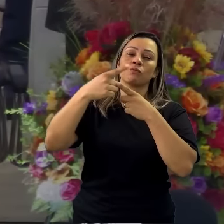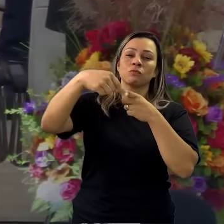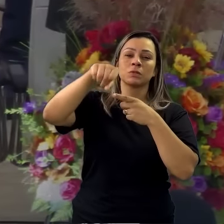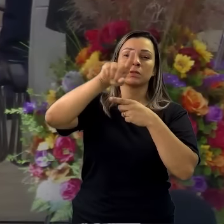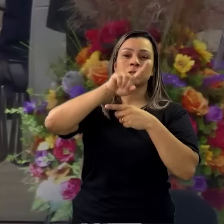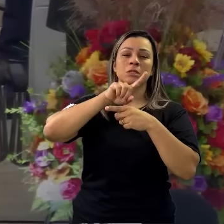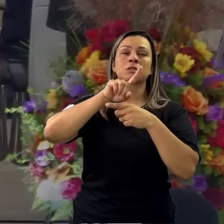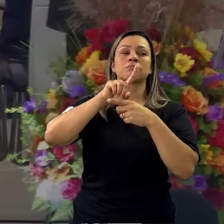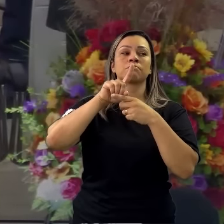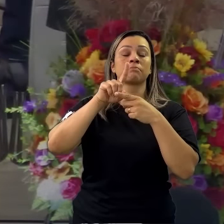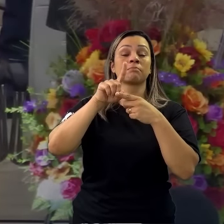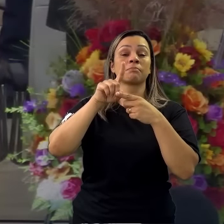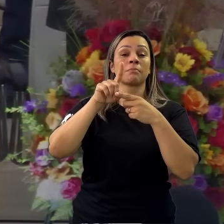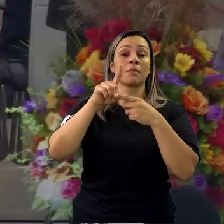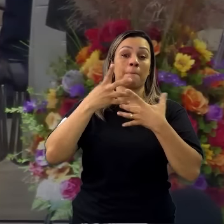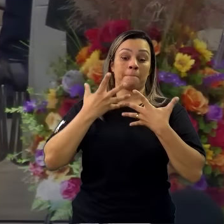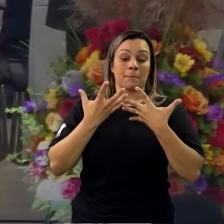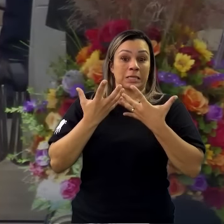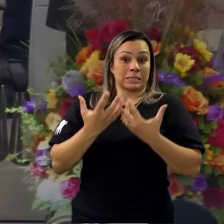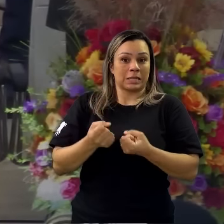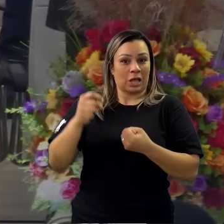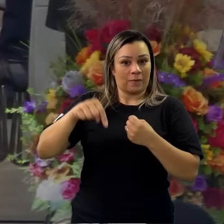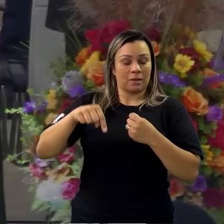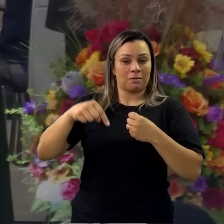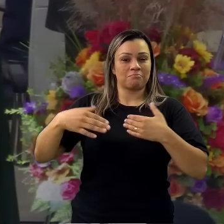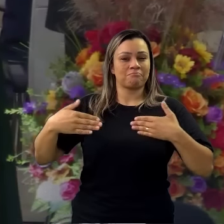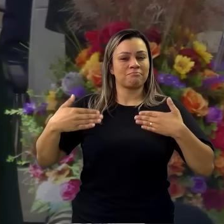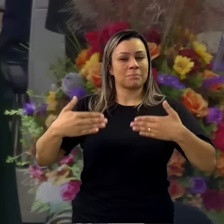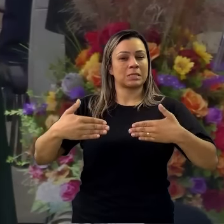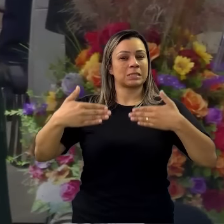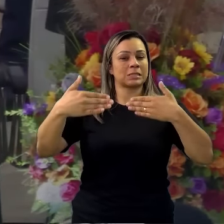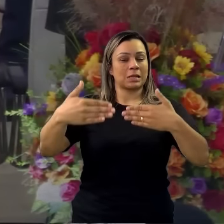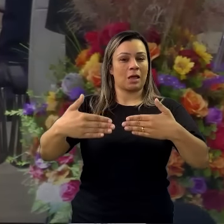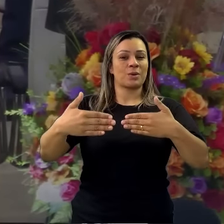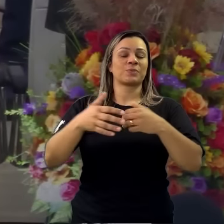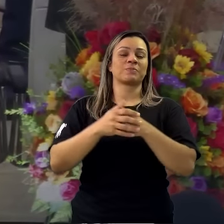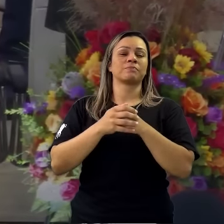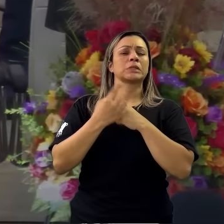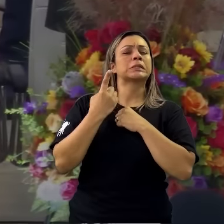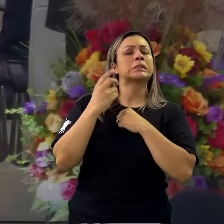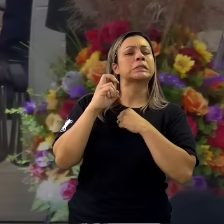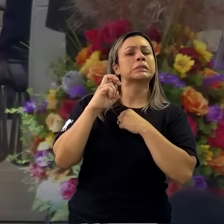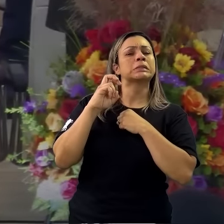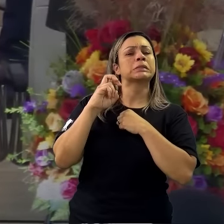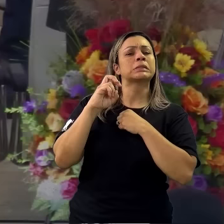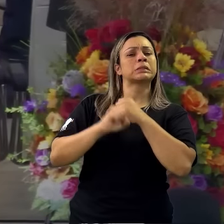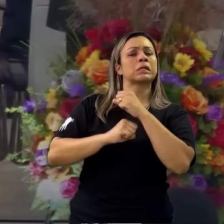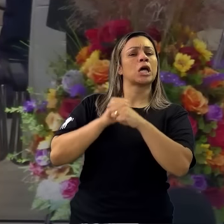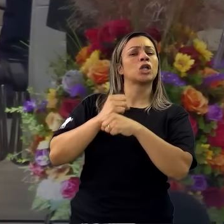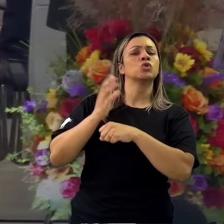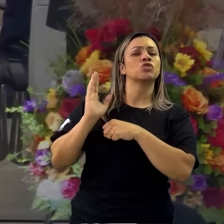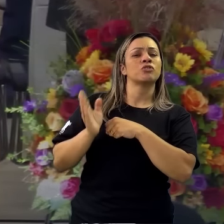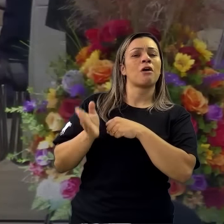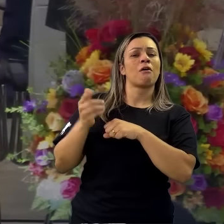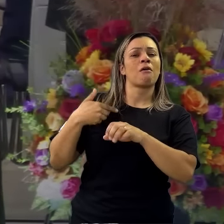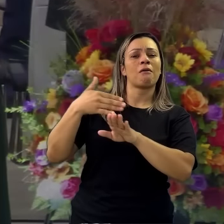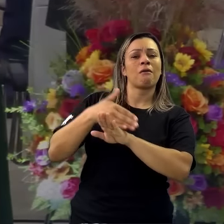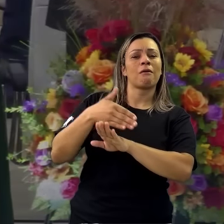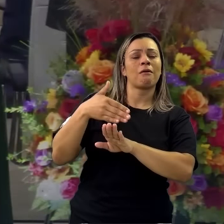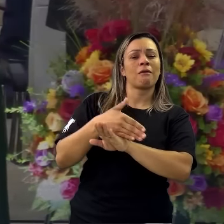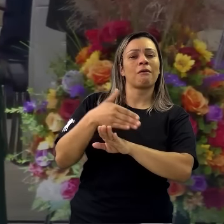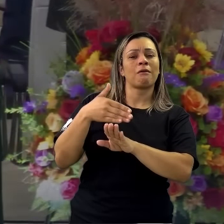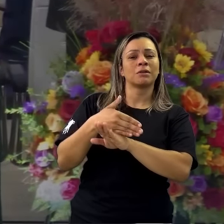15 anos que Jesus me trouxe para cá e Eu louvo a Deus por isso dos 15 que eu estou no ministério 5